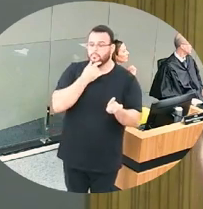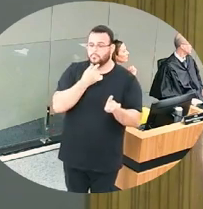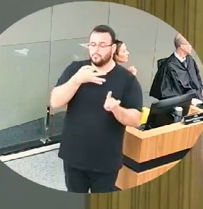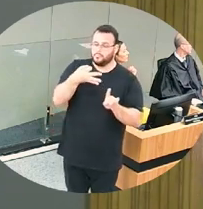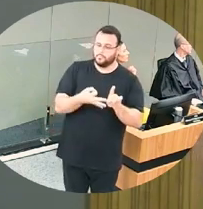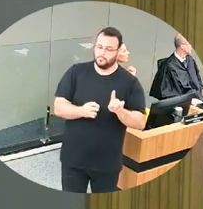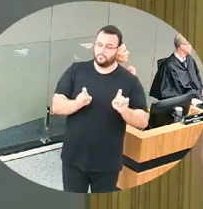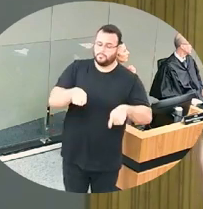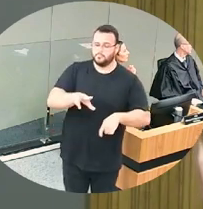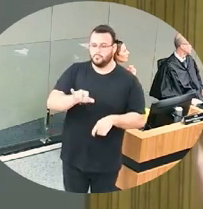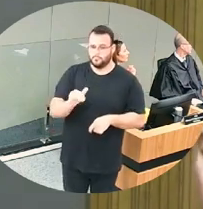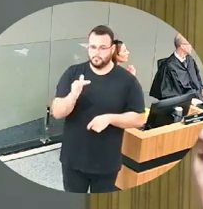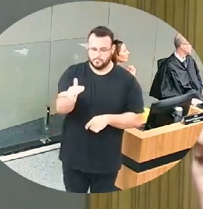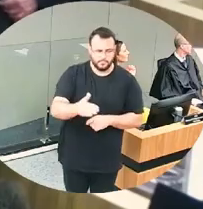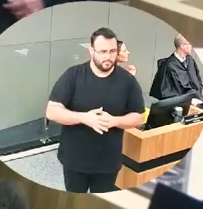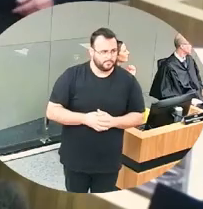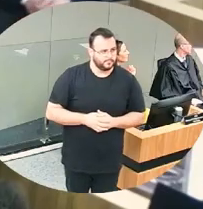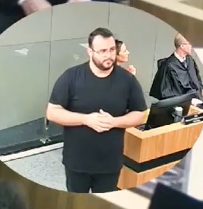Desembargador